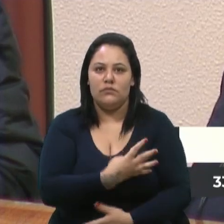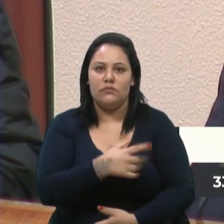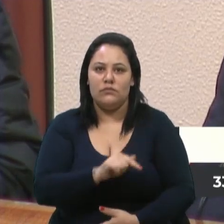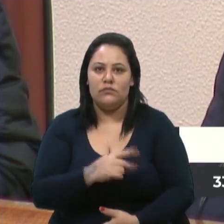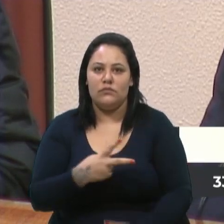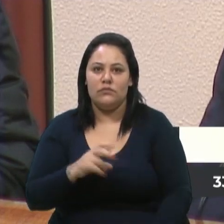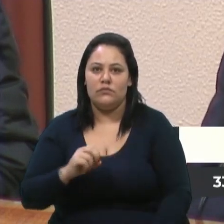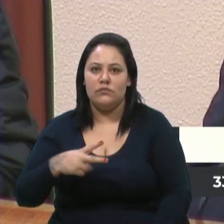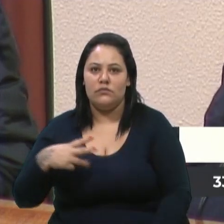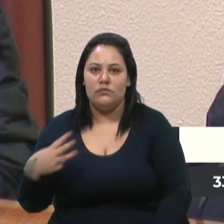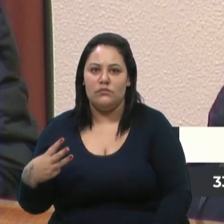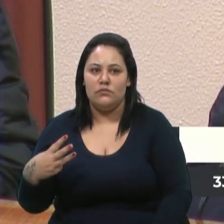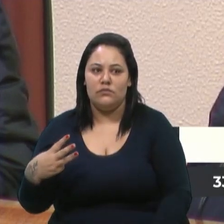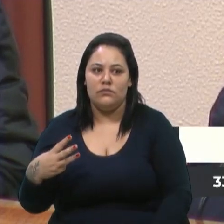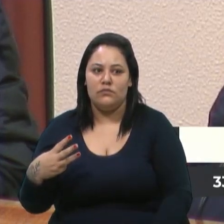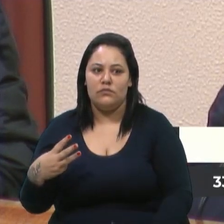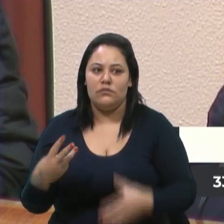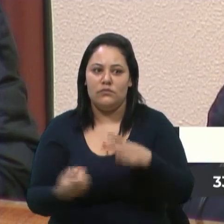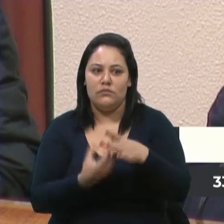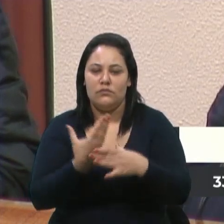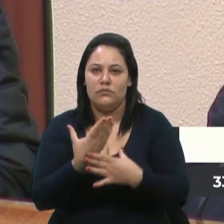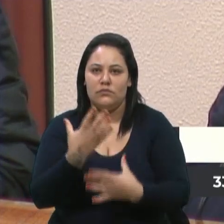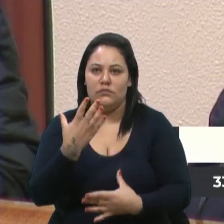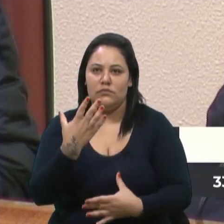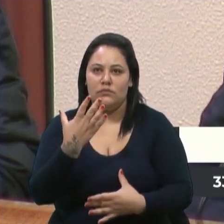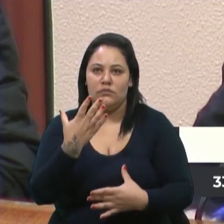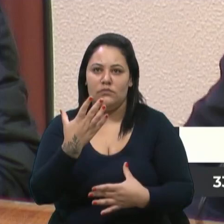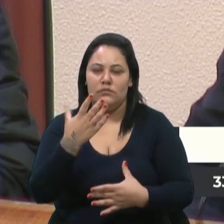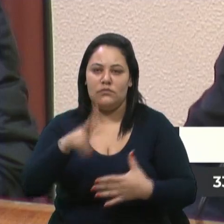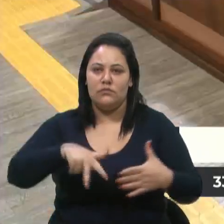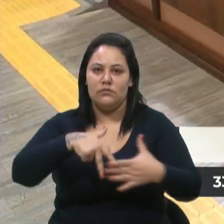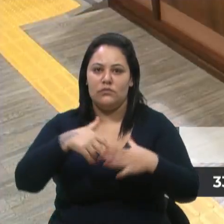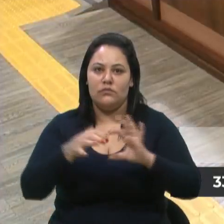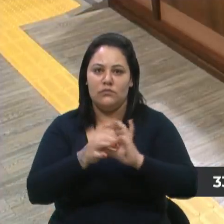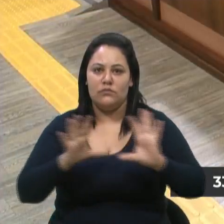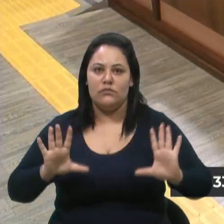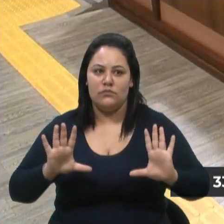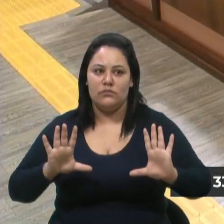47/2023, que originou a presente tribuna livre.